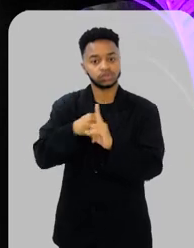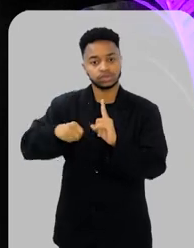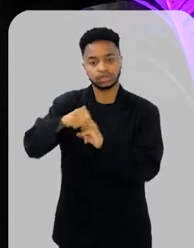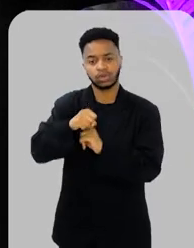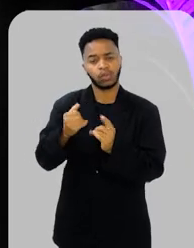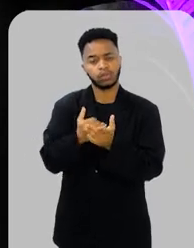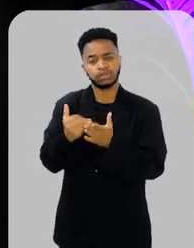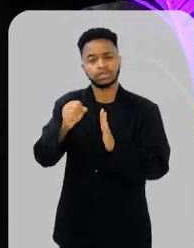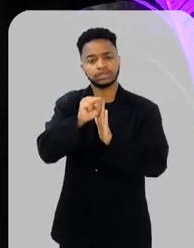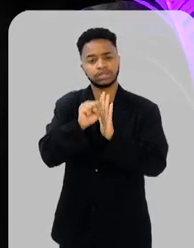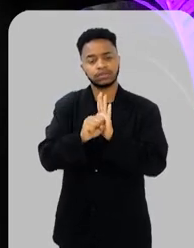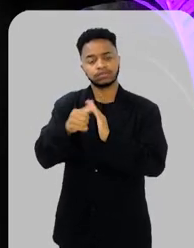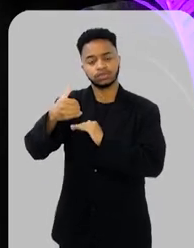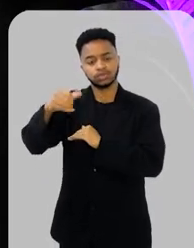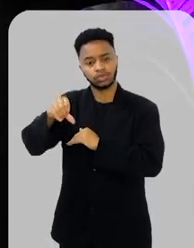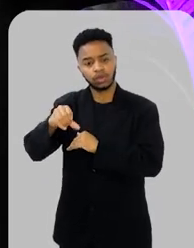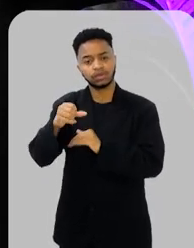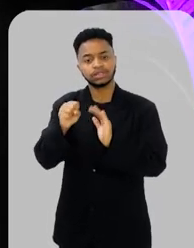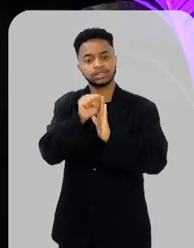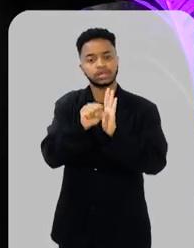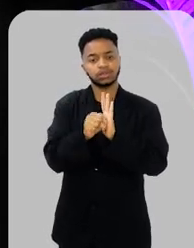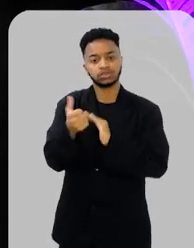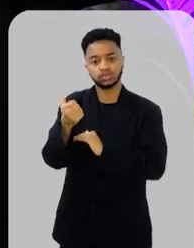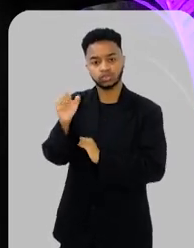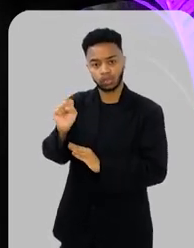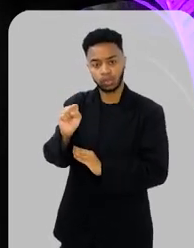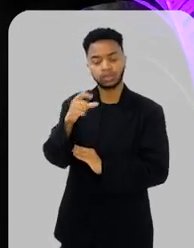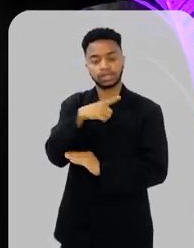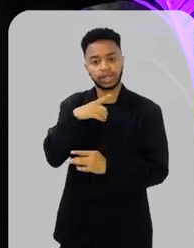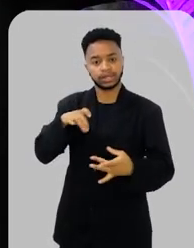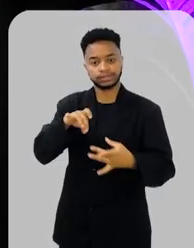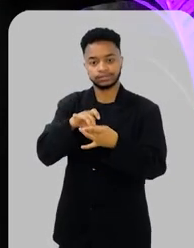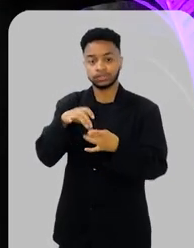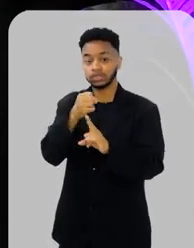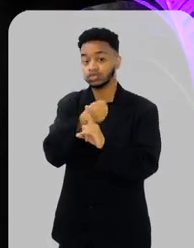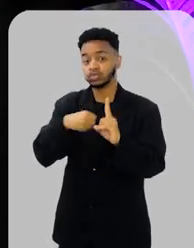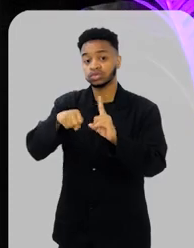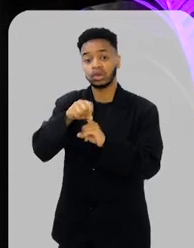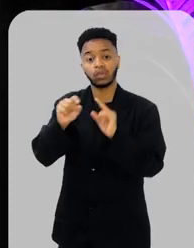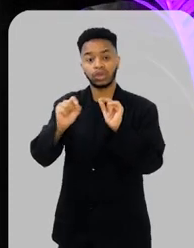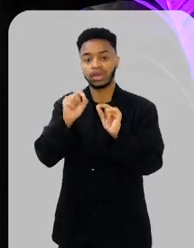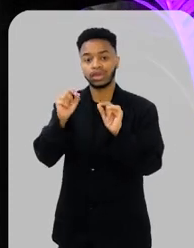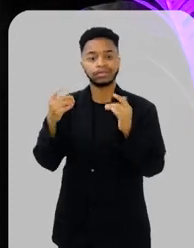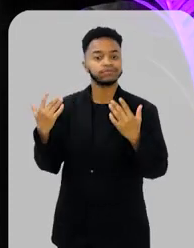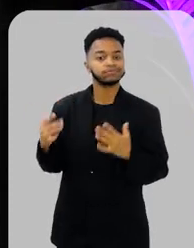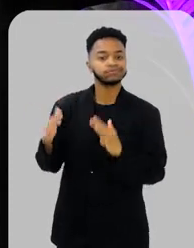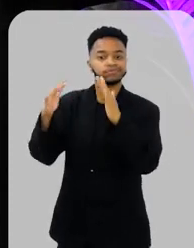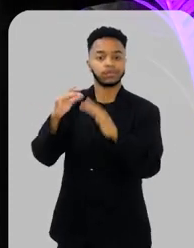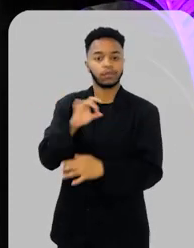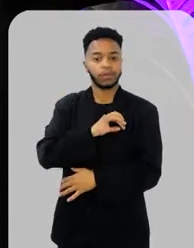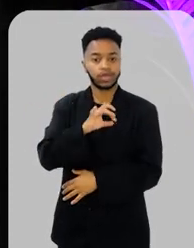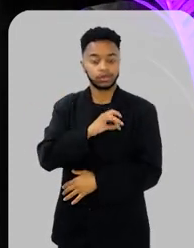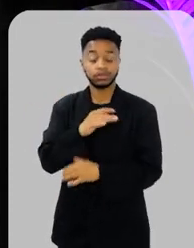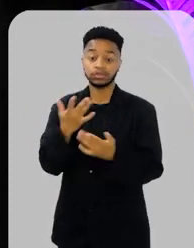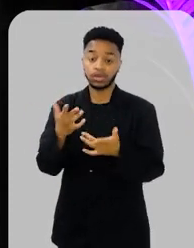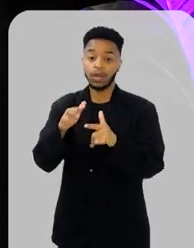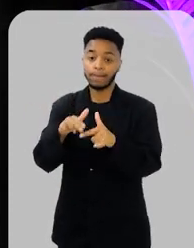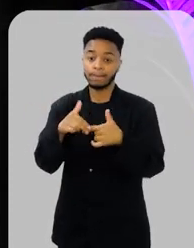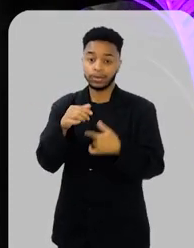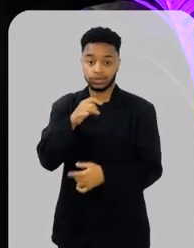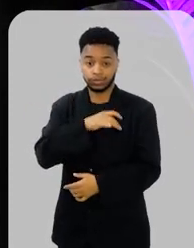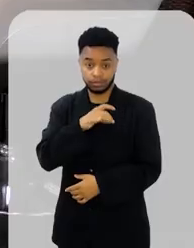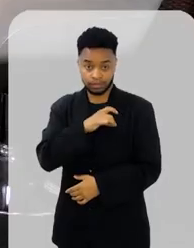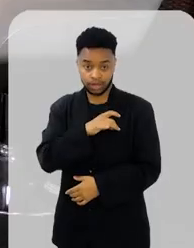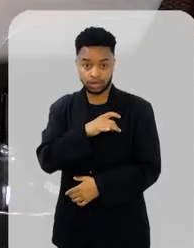marcada. Desde o século XIX, do século XVIII, a gente sempre perpassa na nossa sociedade uma exaltação desse medo. E a partir